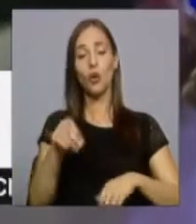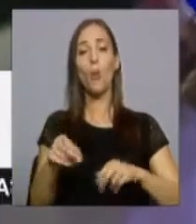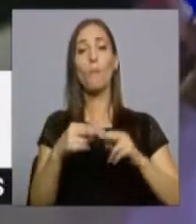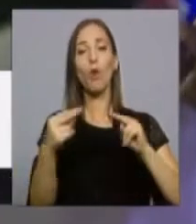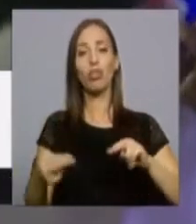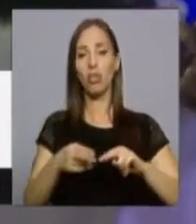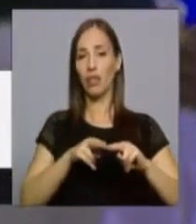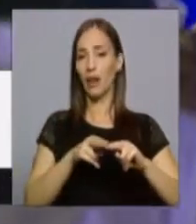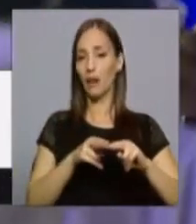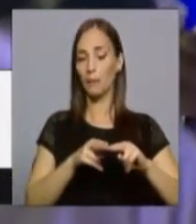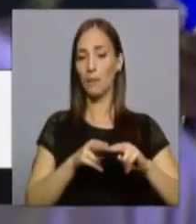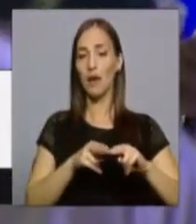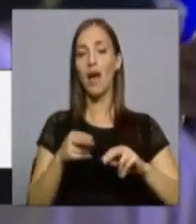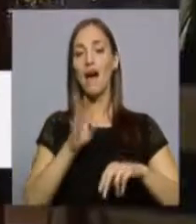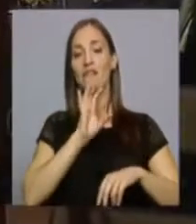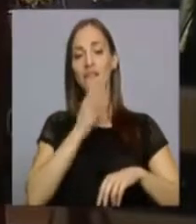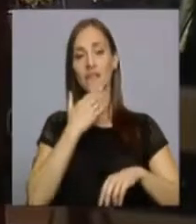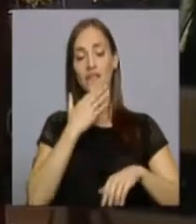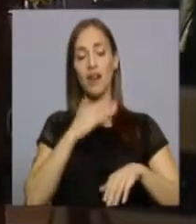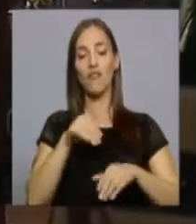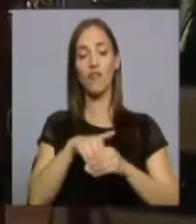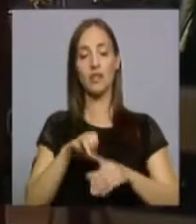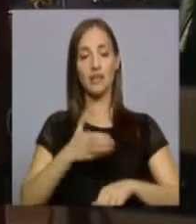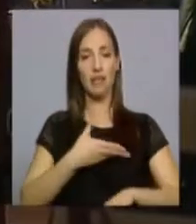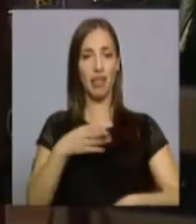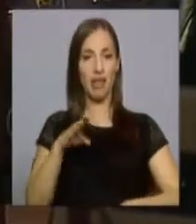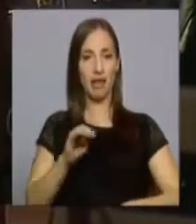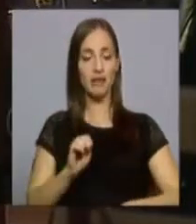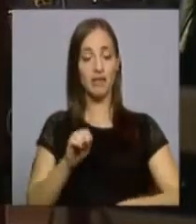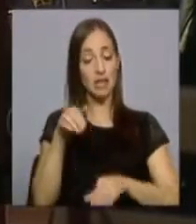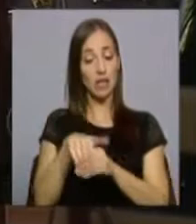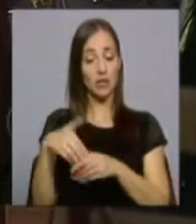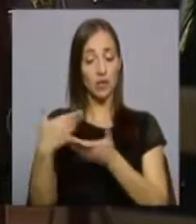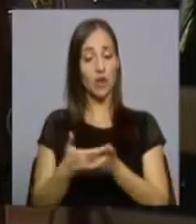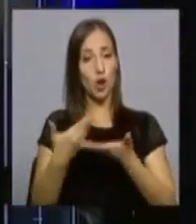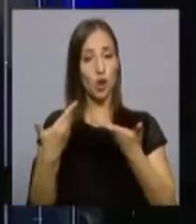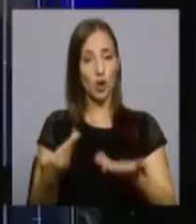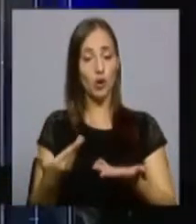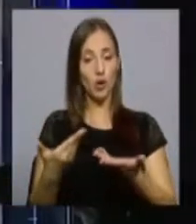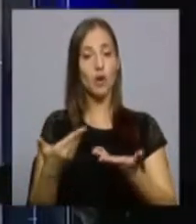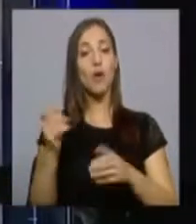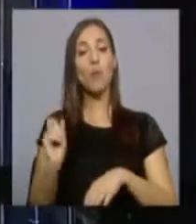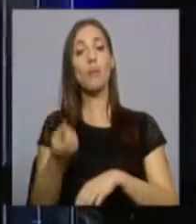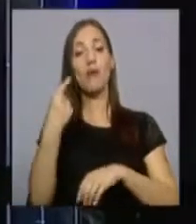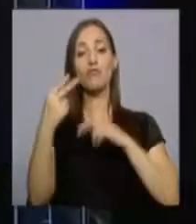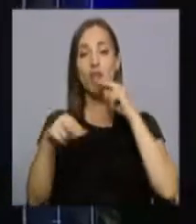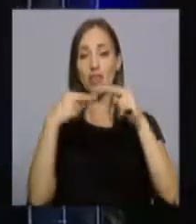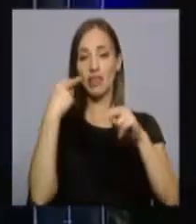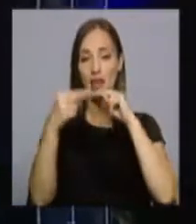que vota CDS para as autárquicas desde que há eleições, para o seu primeiro jantar comício como